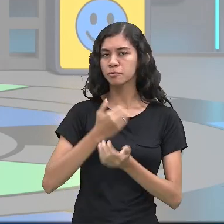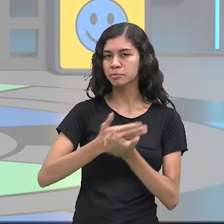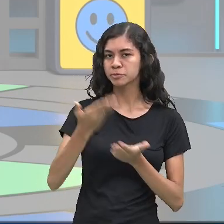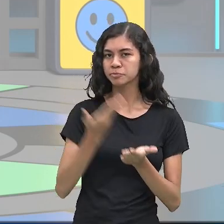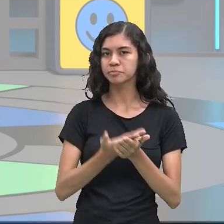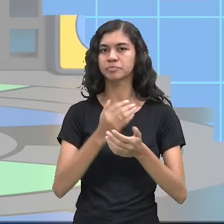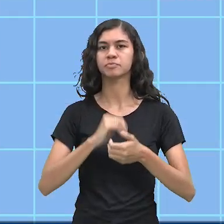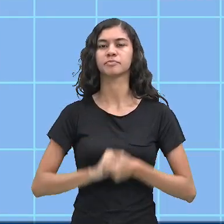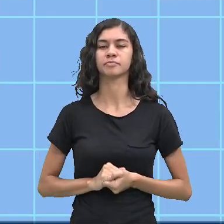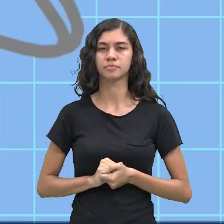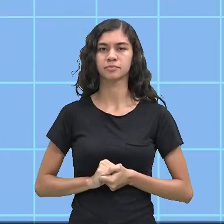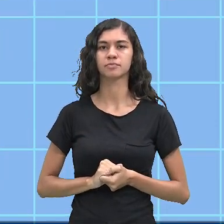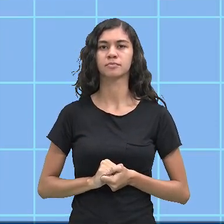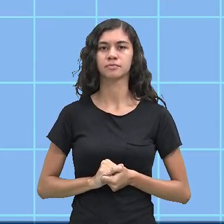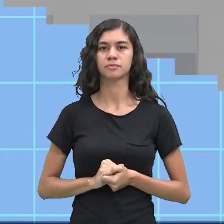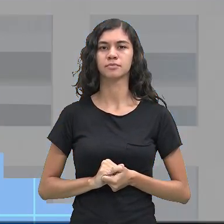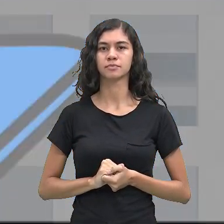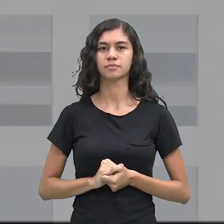aulão.